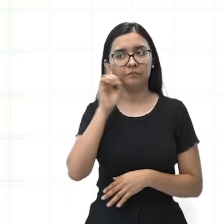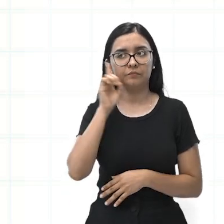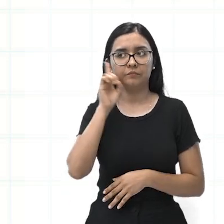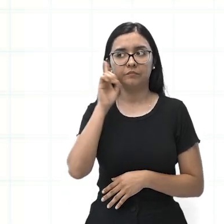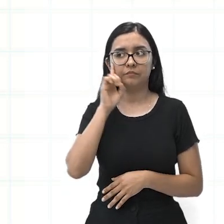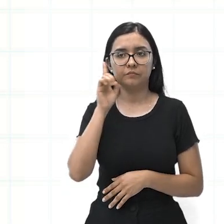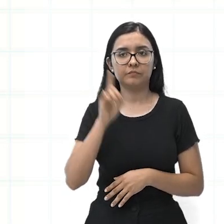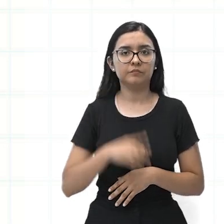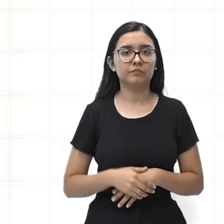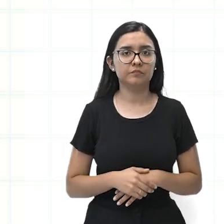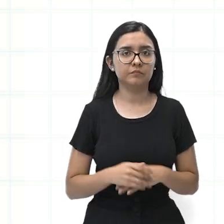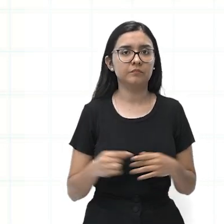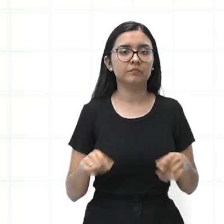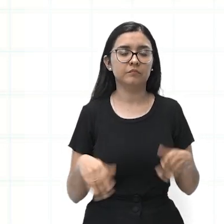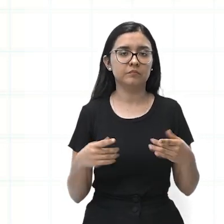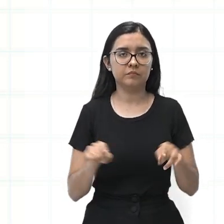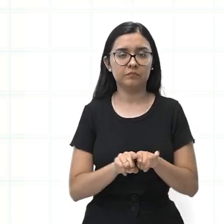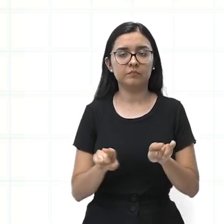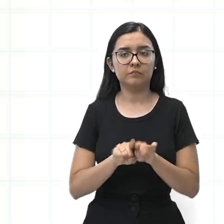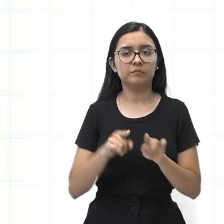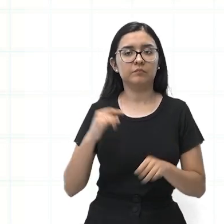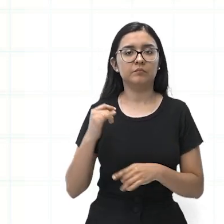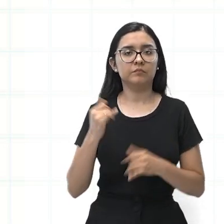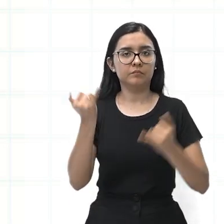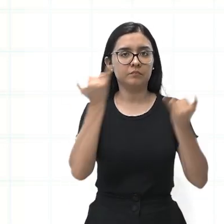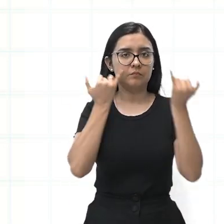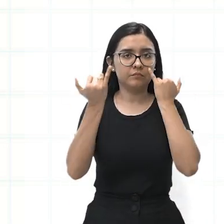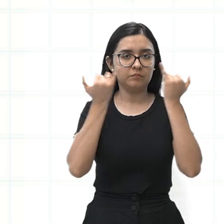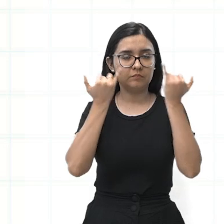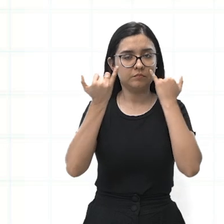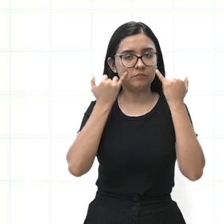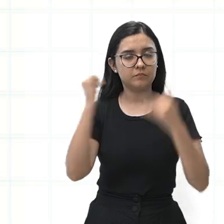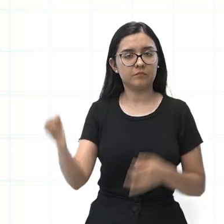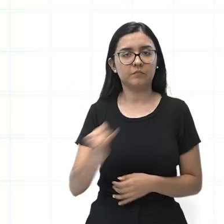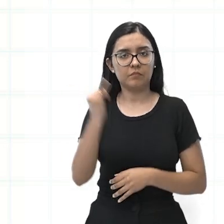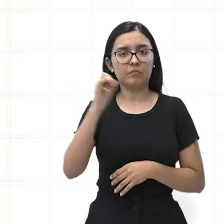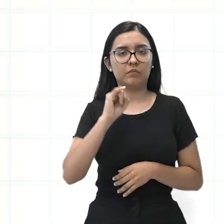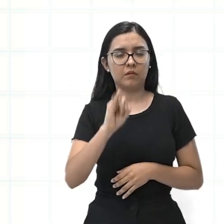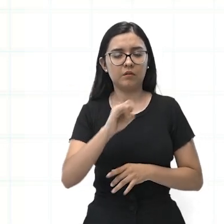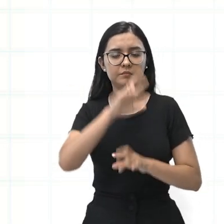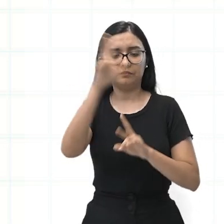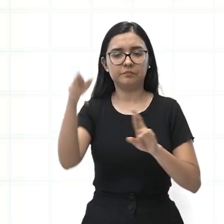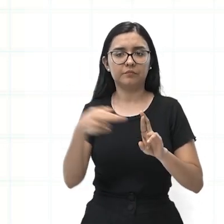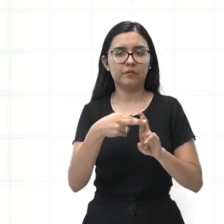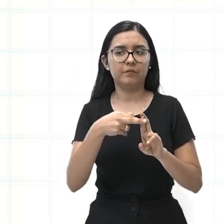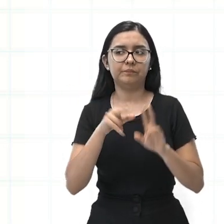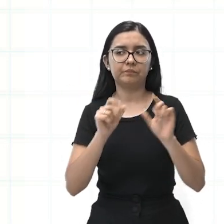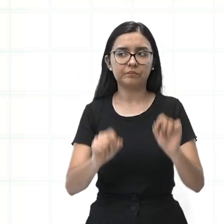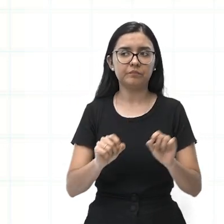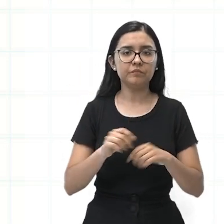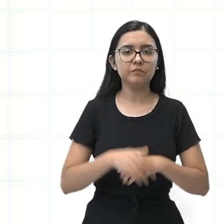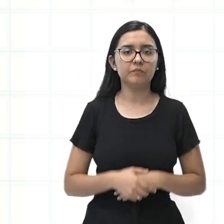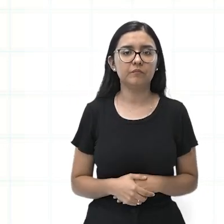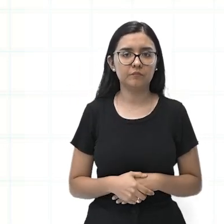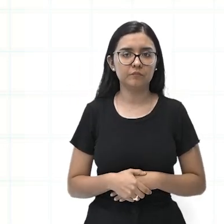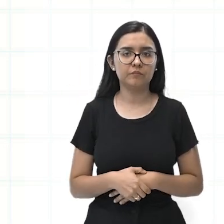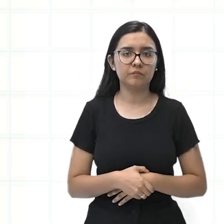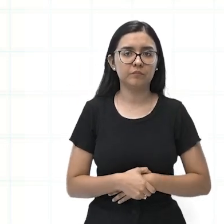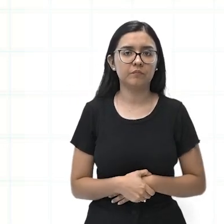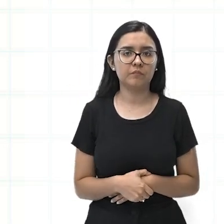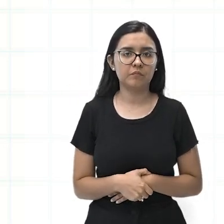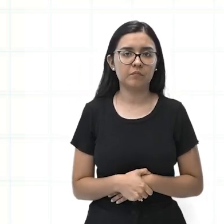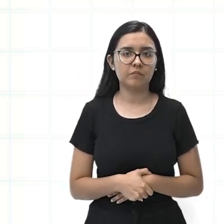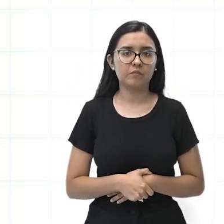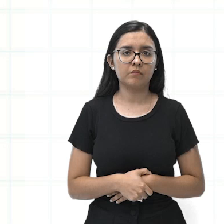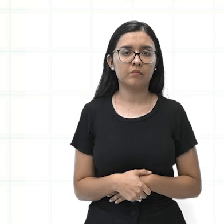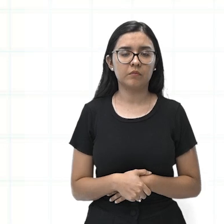aqui é uma informação importante, tá? Quando eu me referir a uma data específica, tá? Isso é uma informação que eu quero deixar claro,